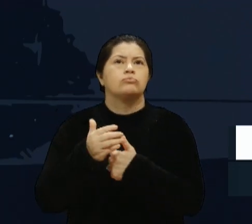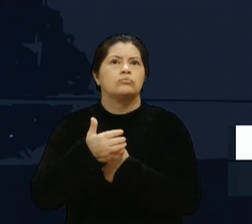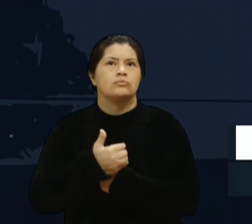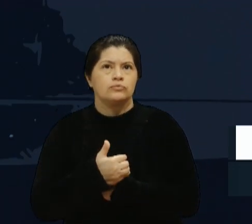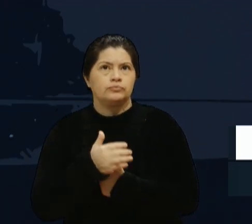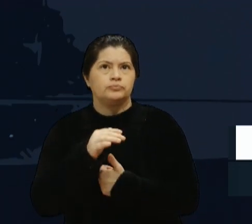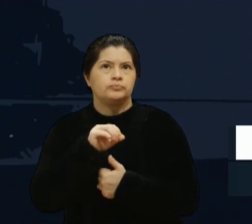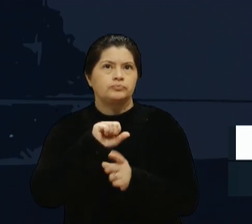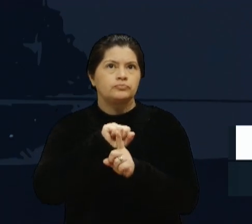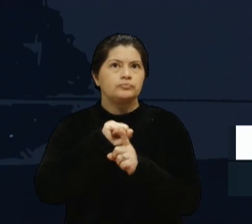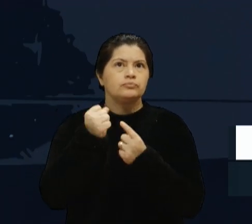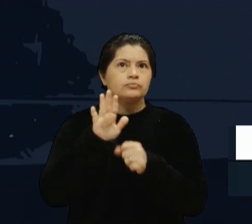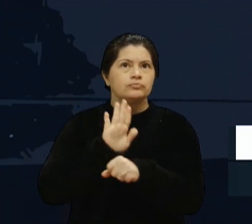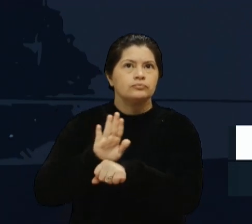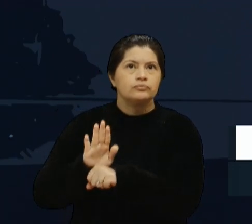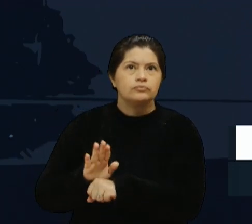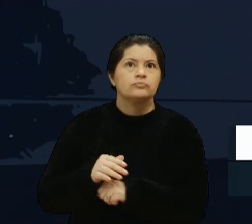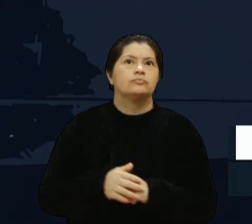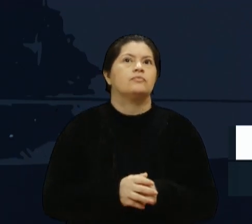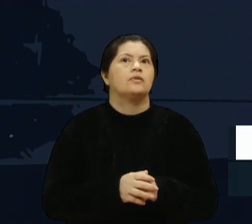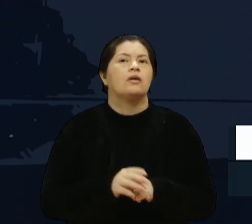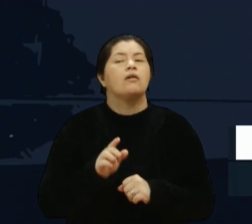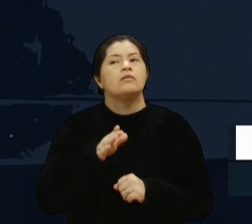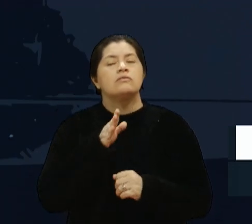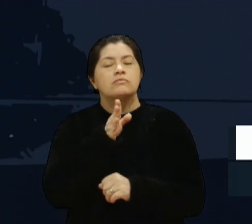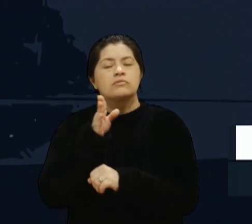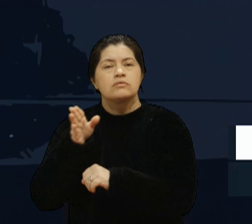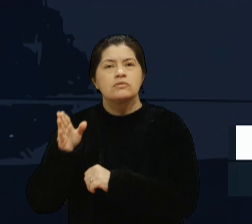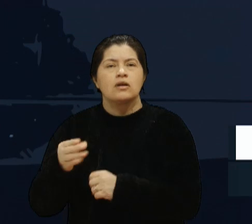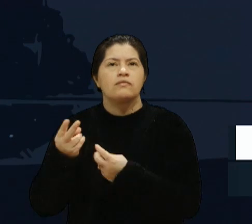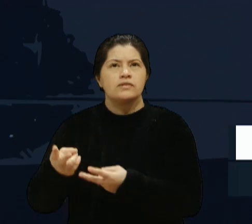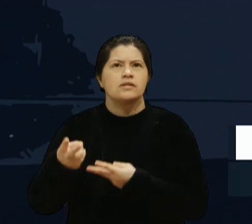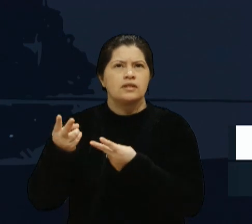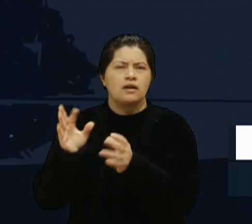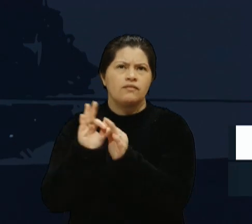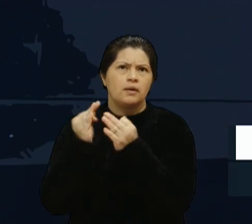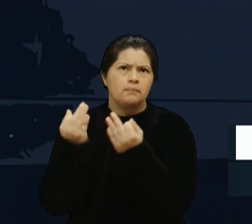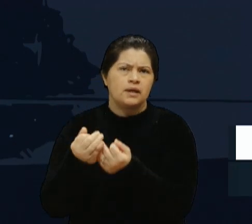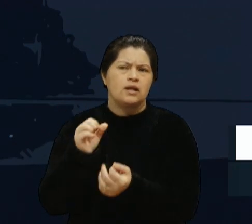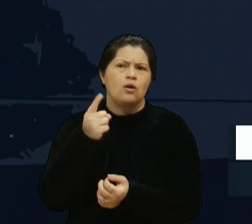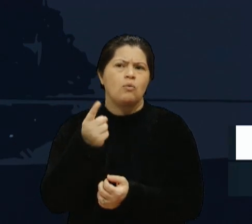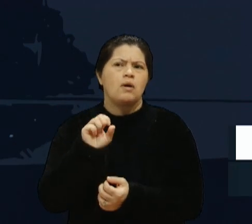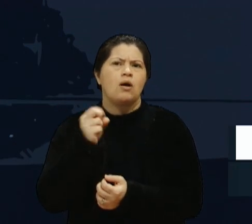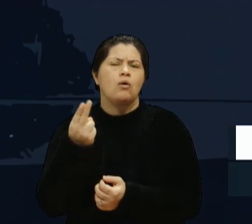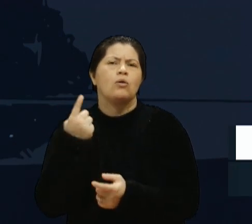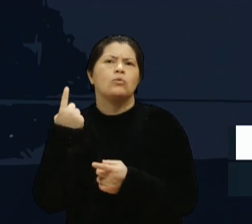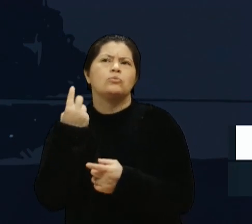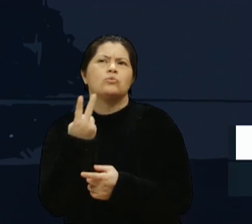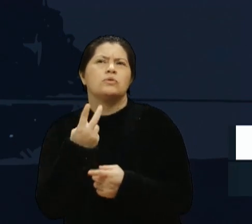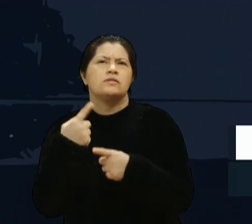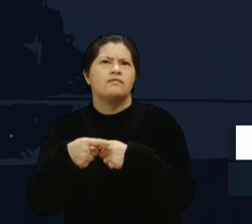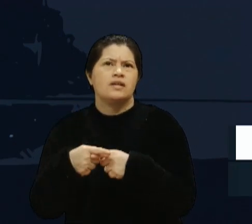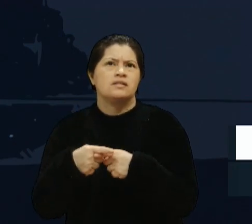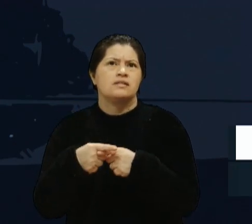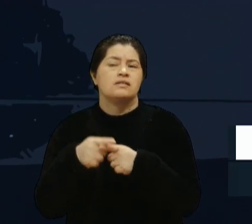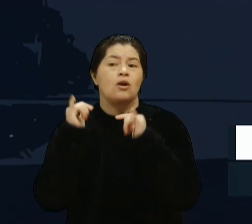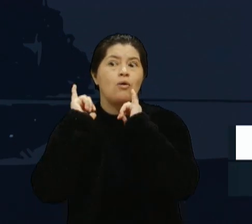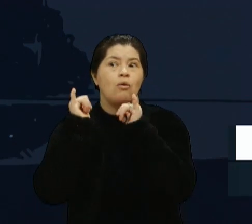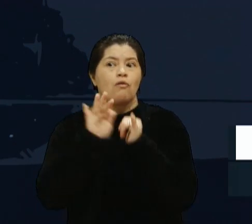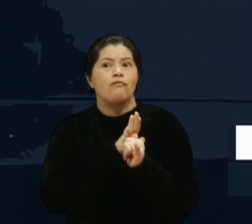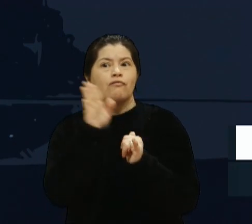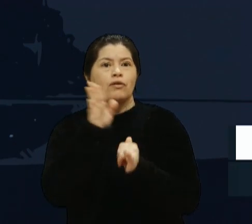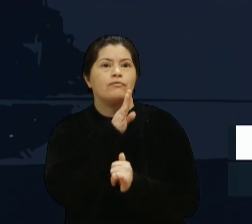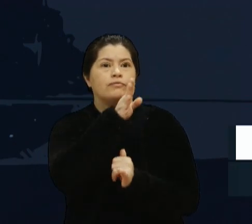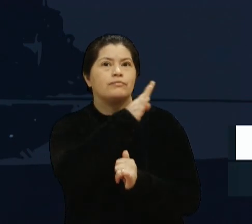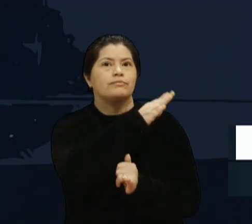que praticamente conseguem visitar cada família 1 ou 2 vezes por mês. Vão de ônibus,